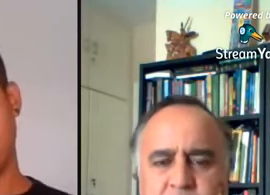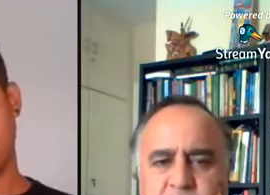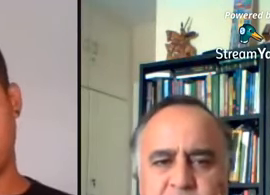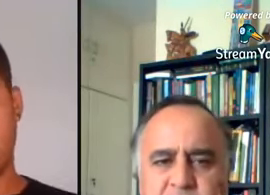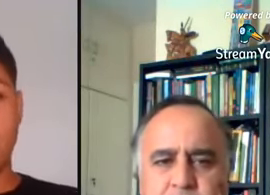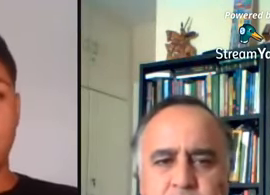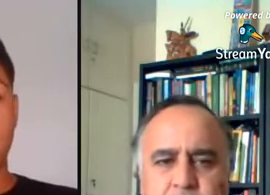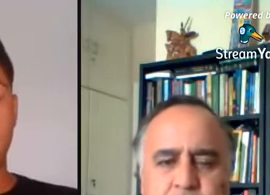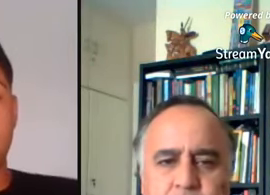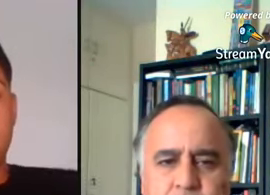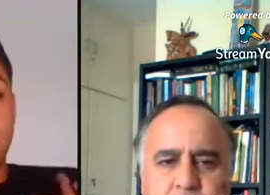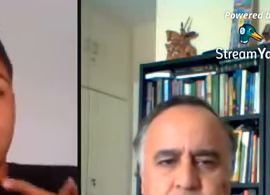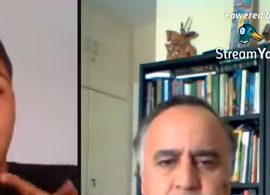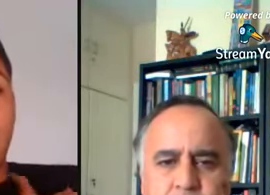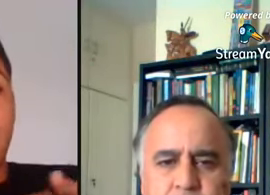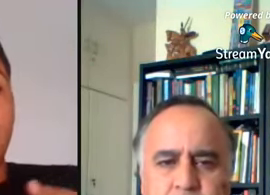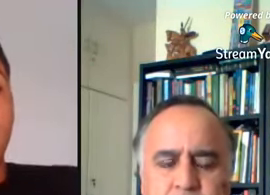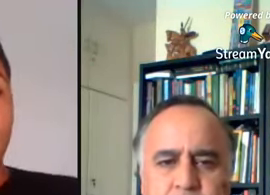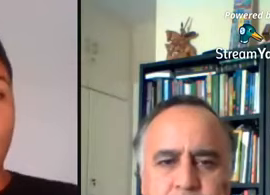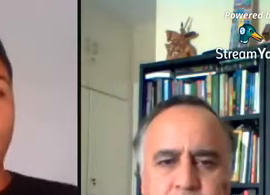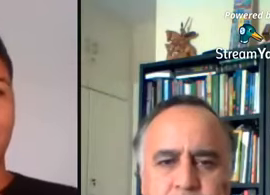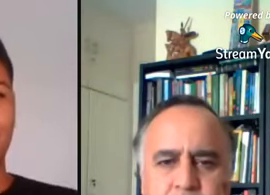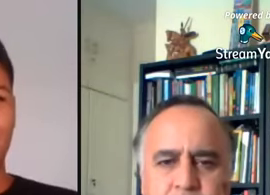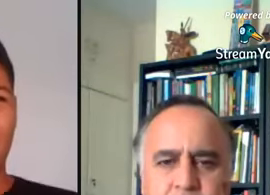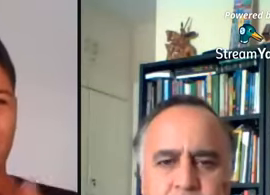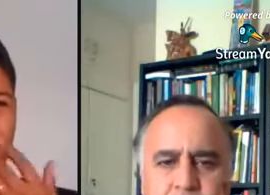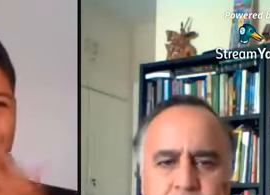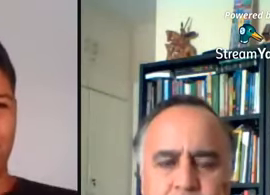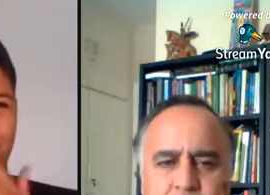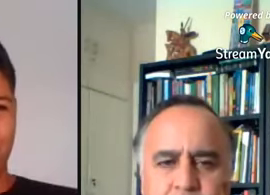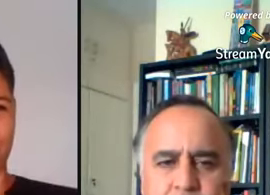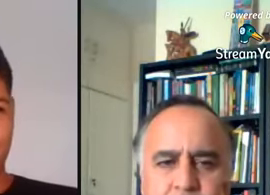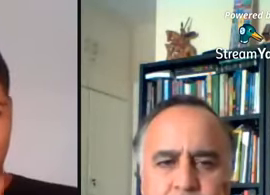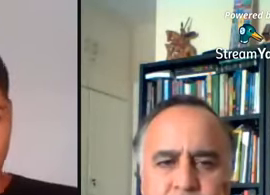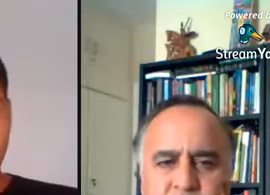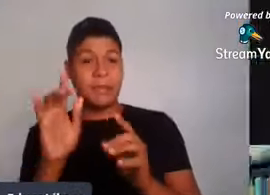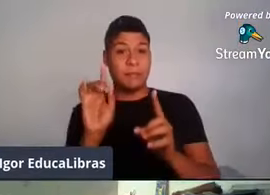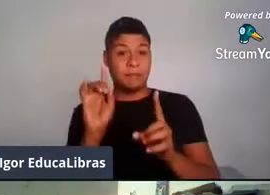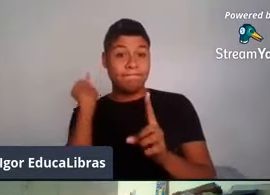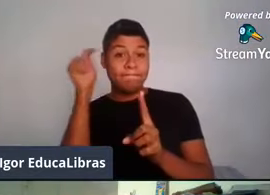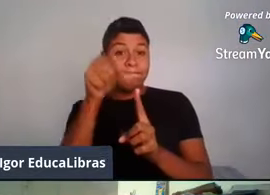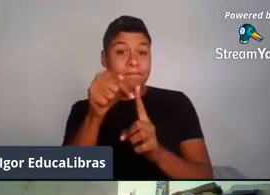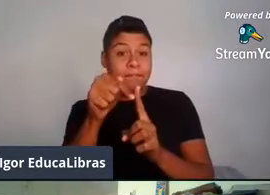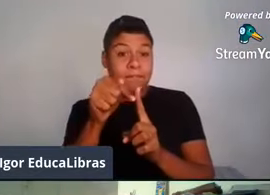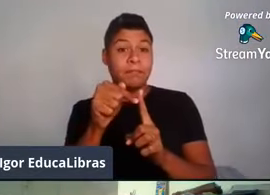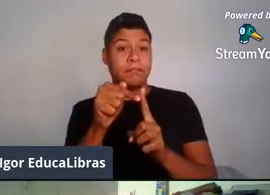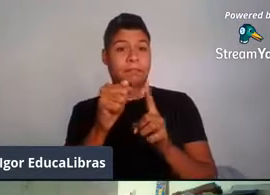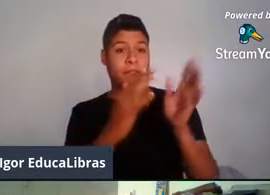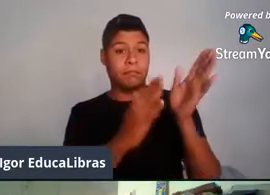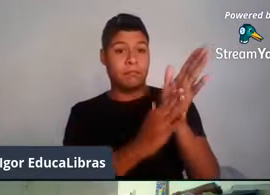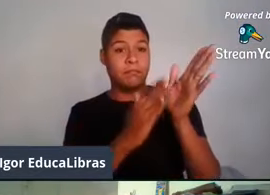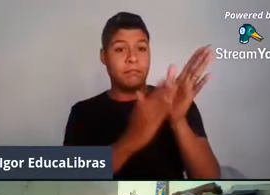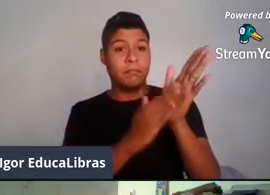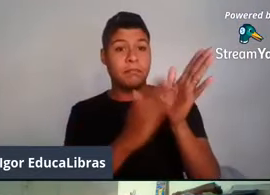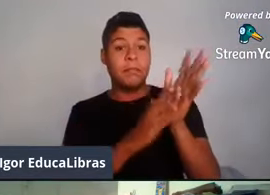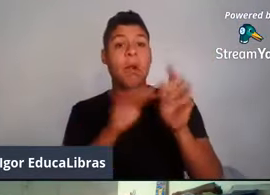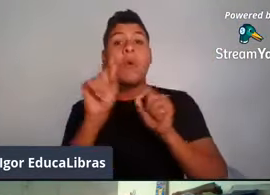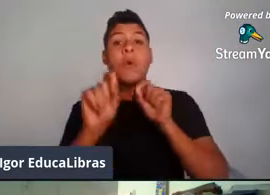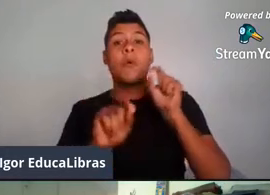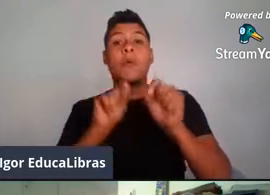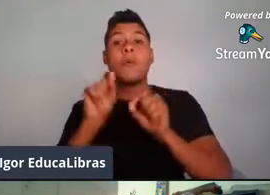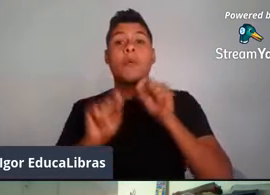sobra para nós comemorarmos. E dos pontos da comemoração seria